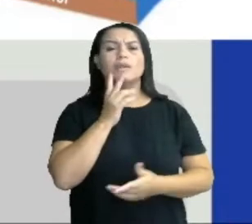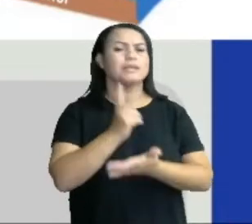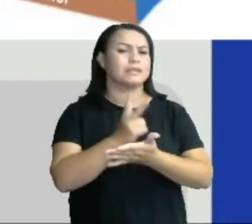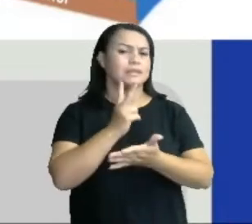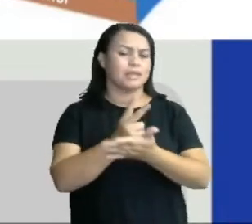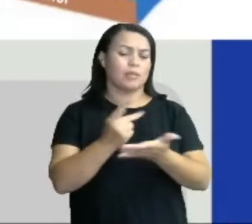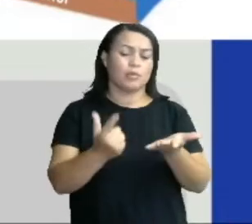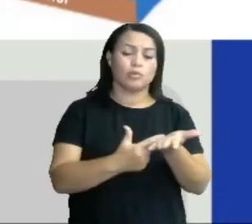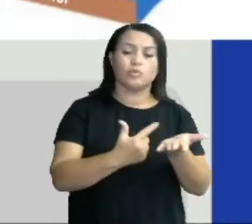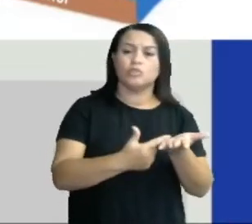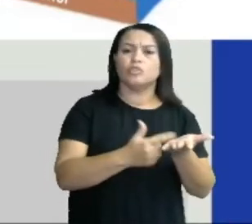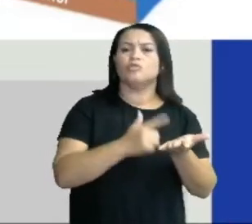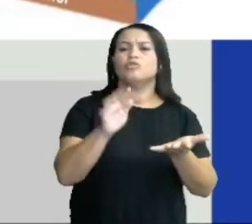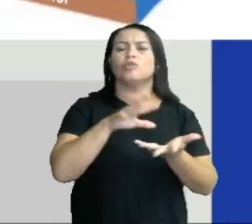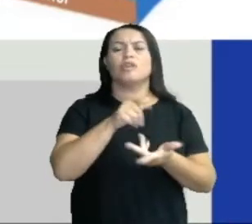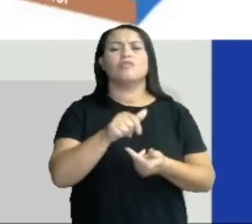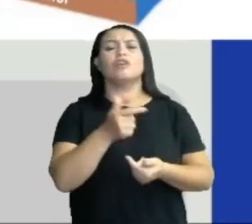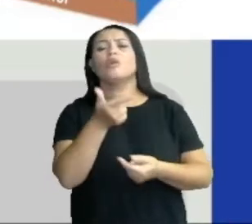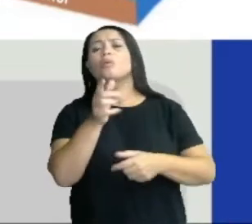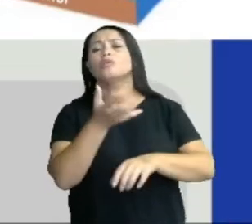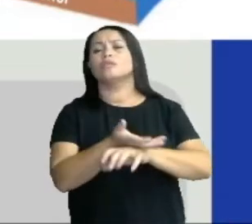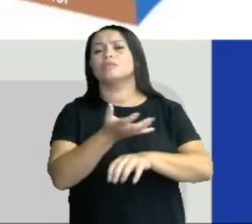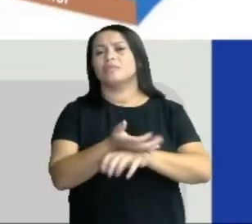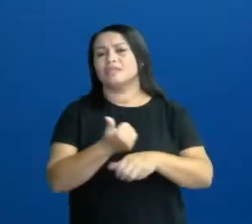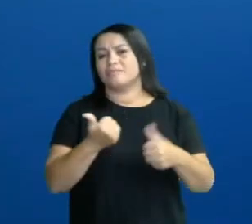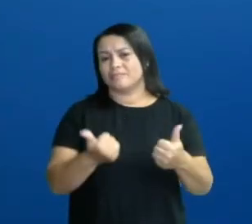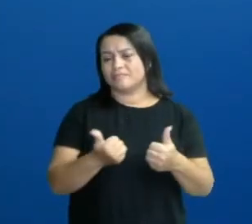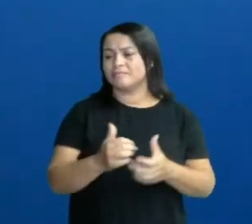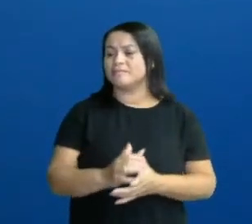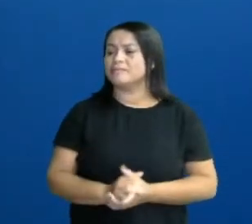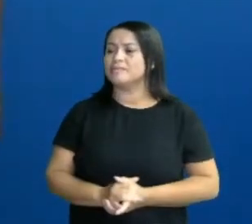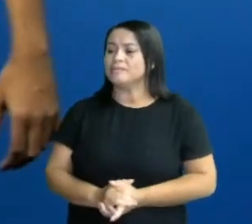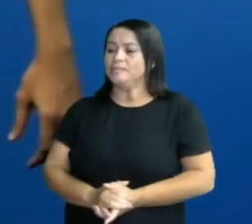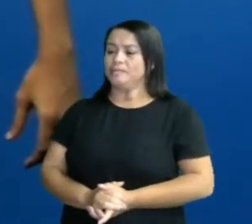didáticos de geografia e de outras disciplinas também, tá bom?